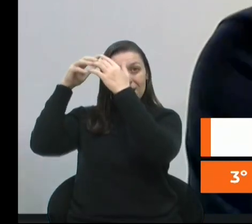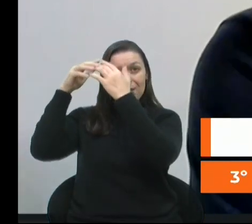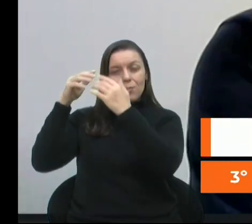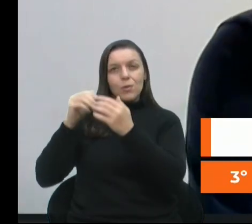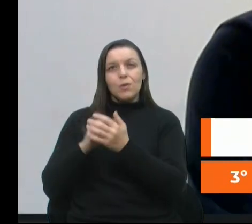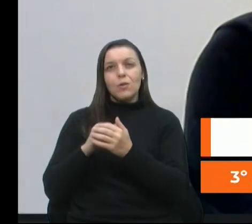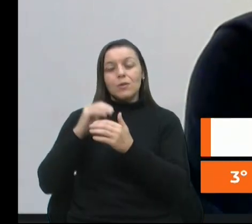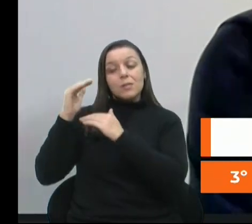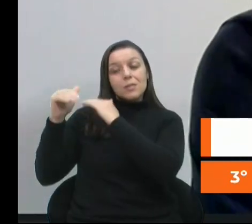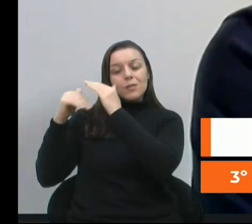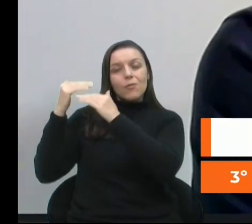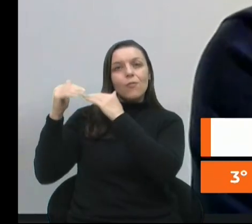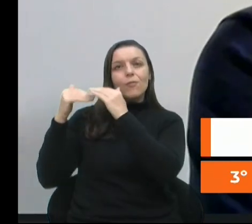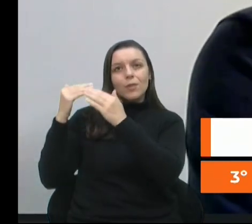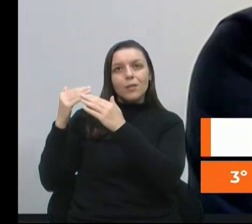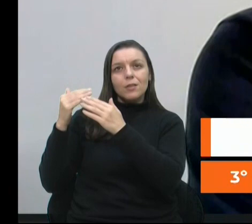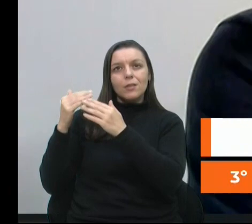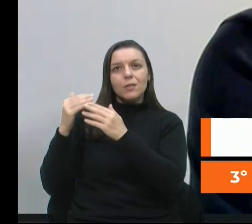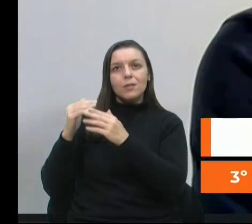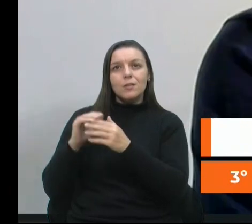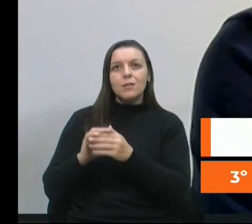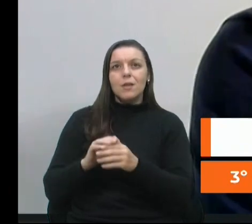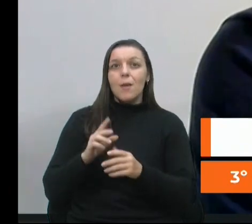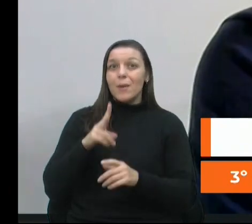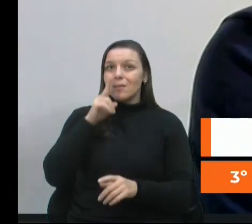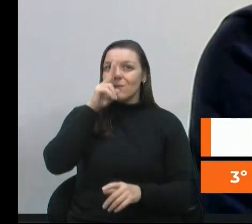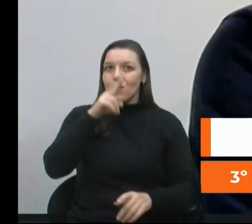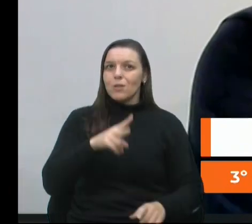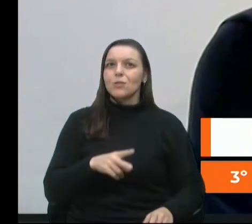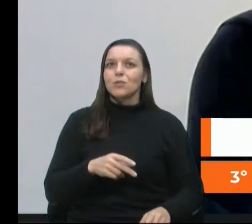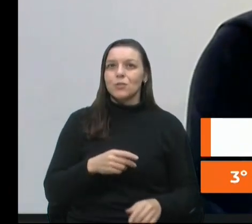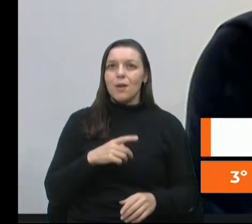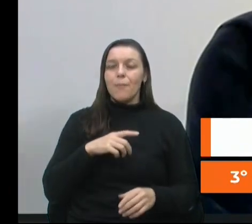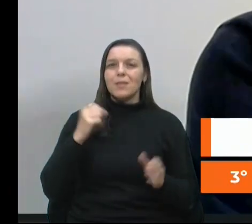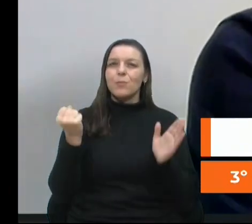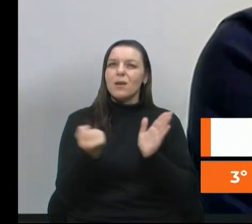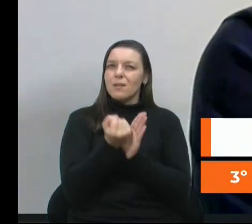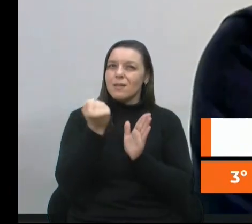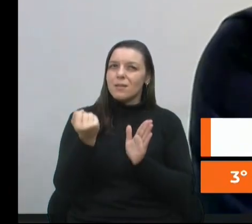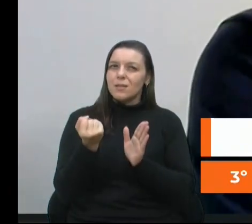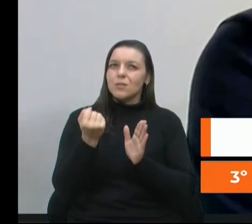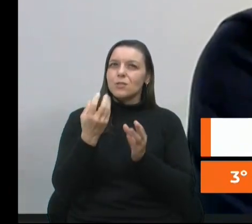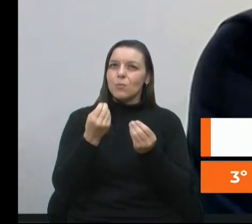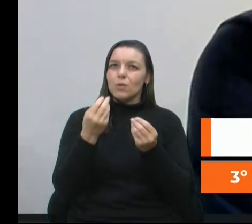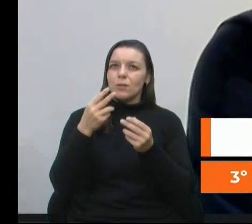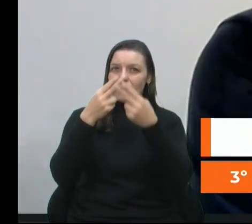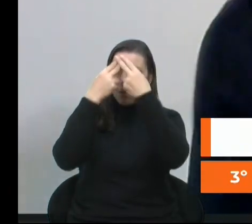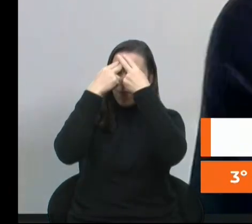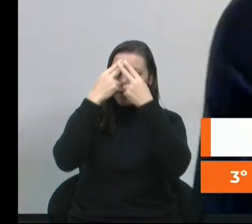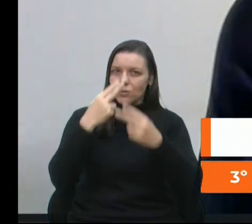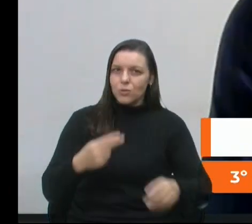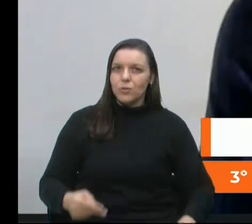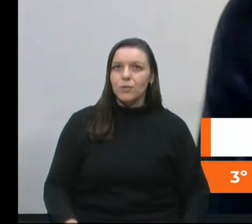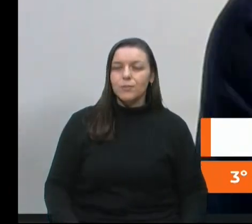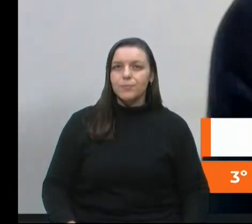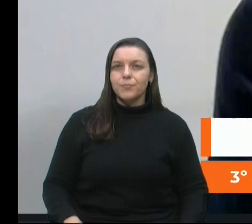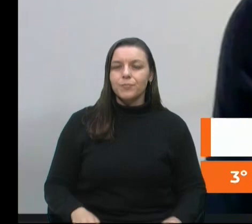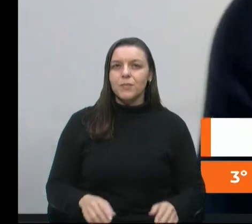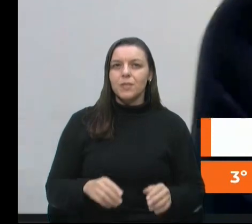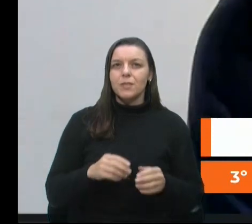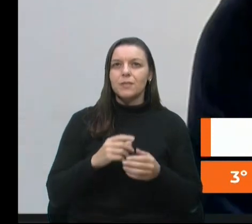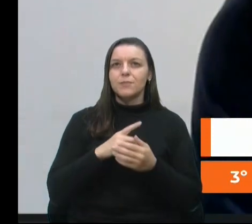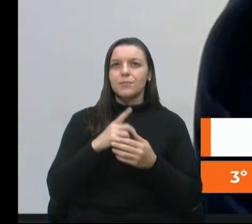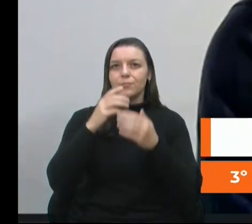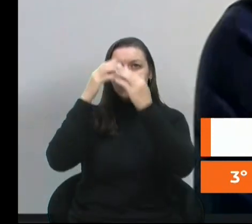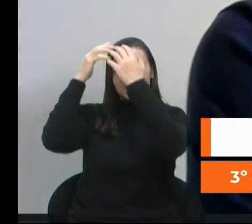altamente desenvolvido é muito mais intenso, é muito mais marcante, é muito mais traumático. E com isso,